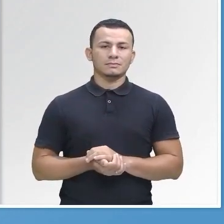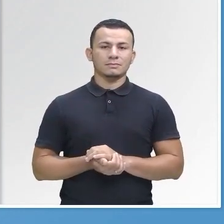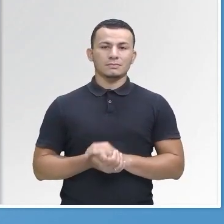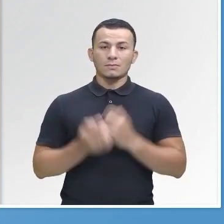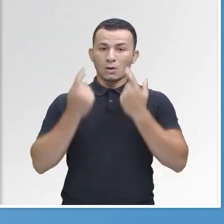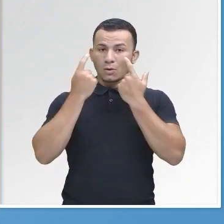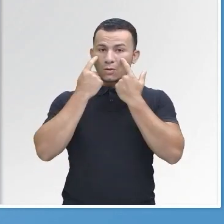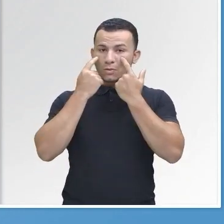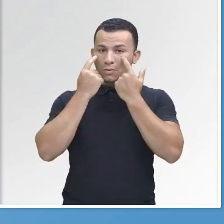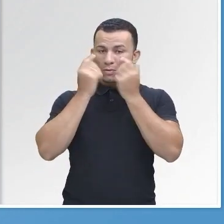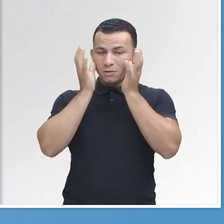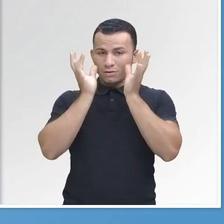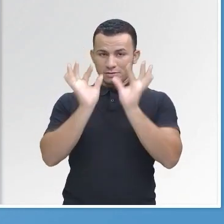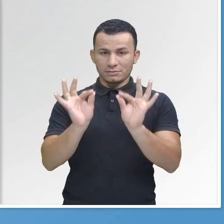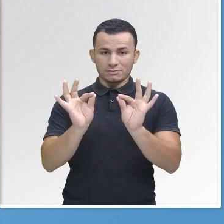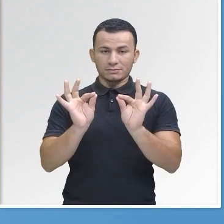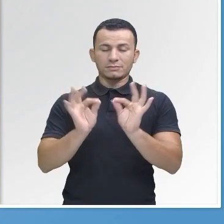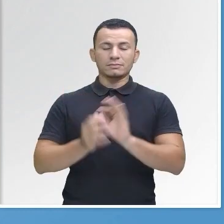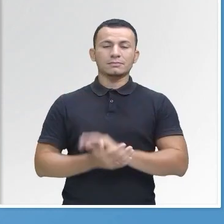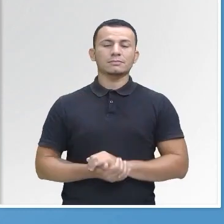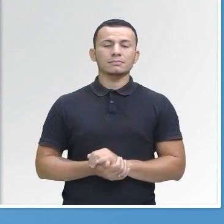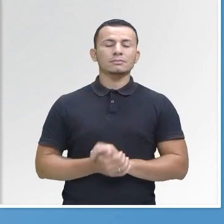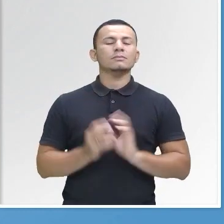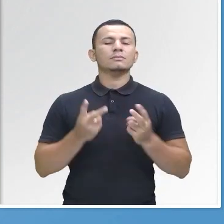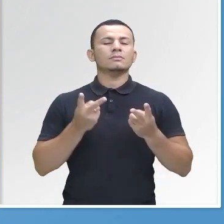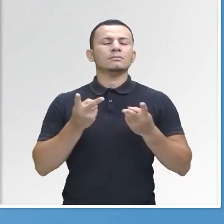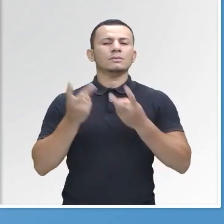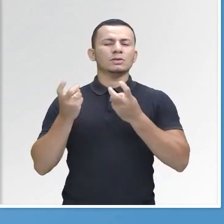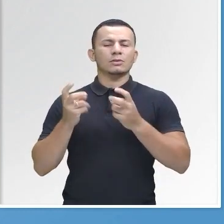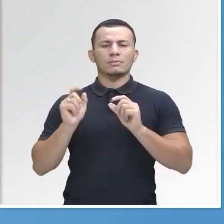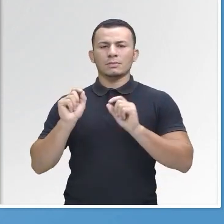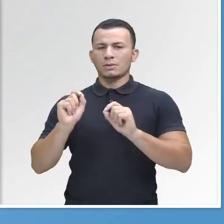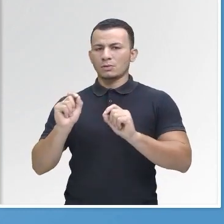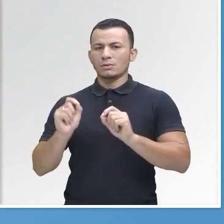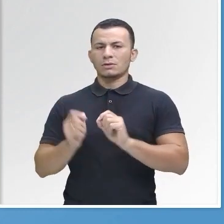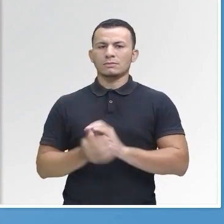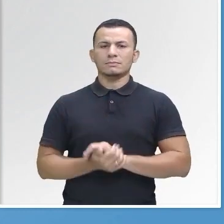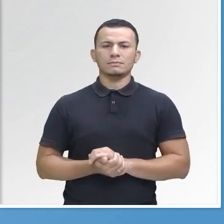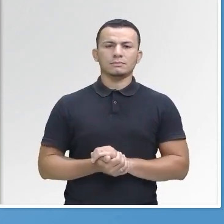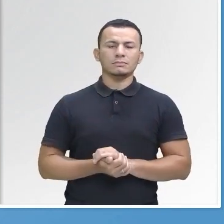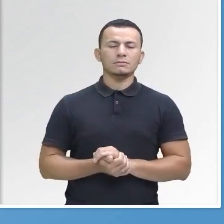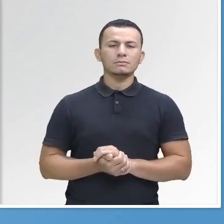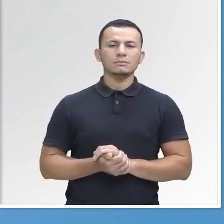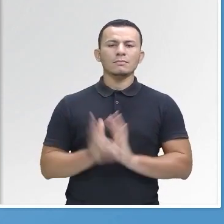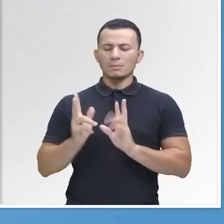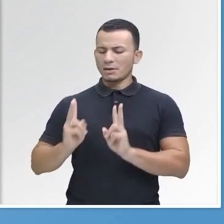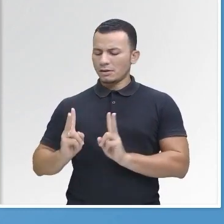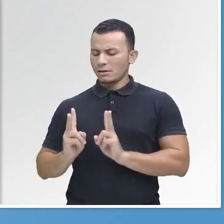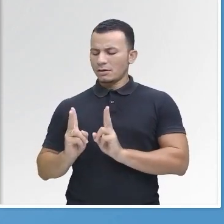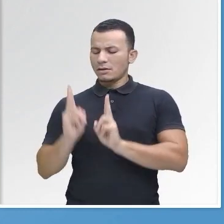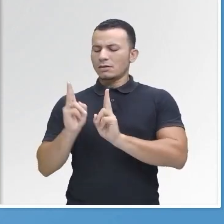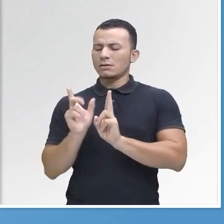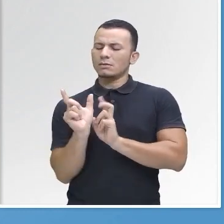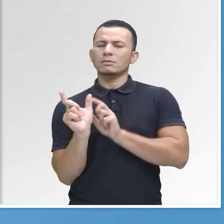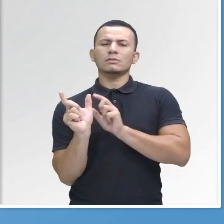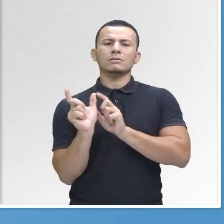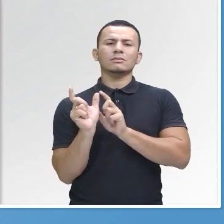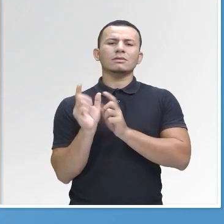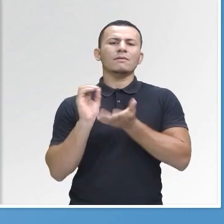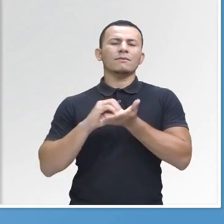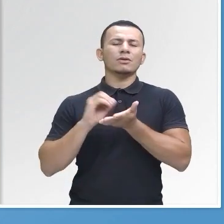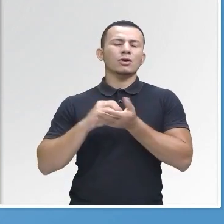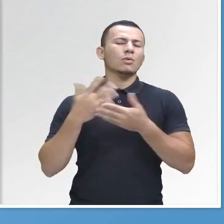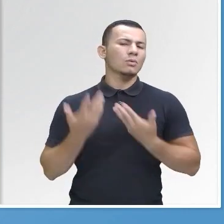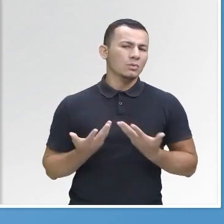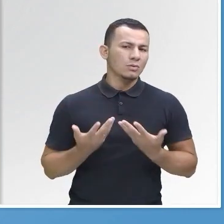olho. De olho aqui, cabeçudo. Então, perceba o seguinte. Qual foi o pedaço da corda que está faltando aqui? Muito